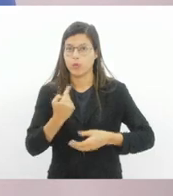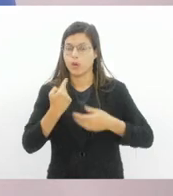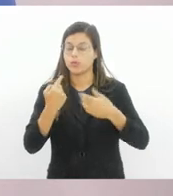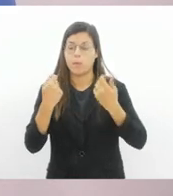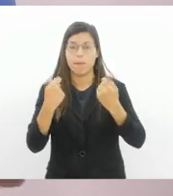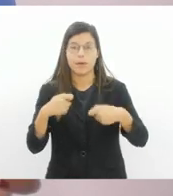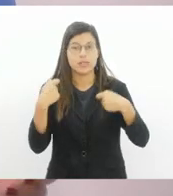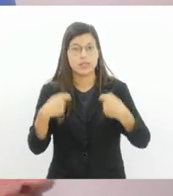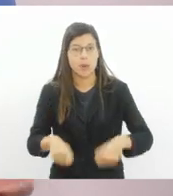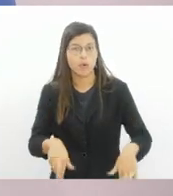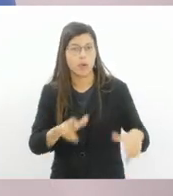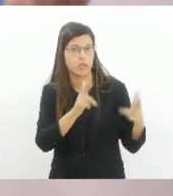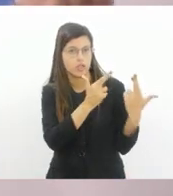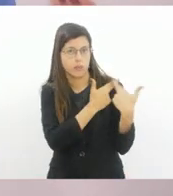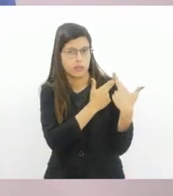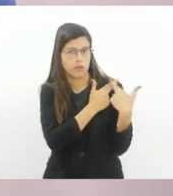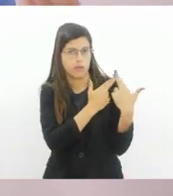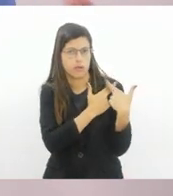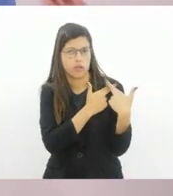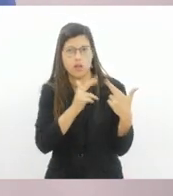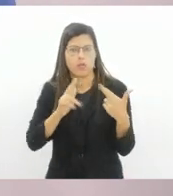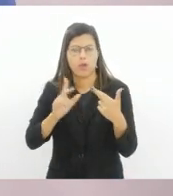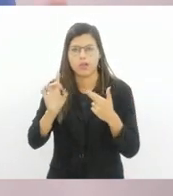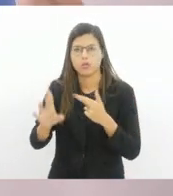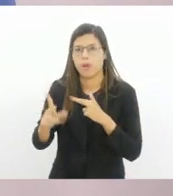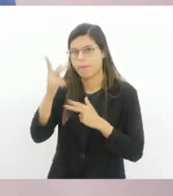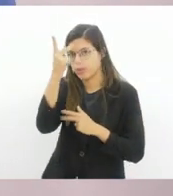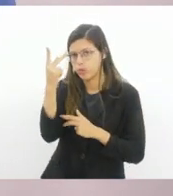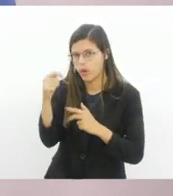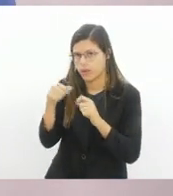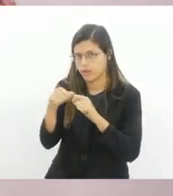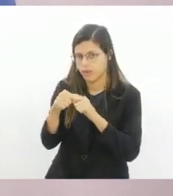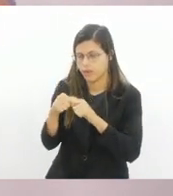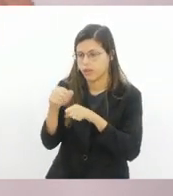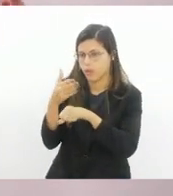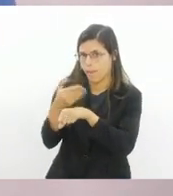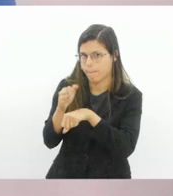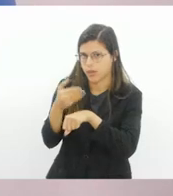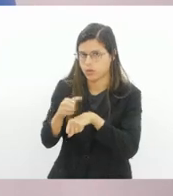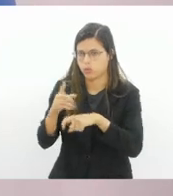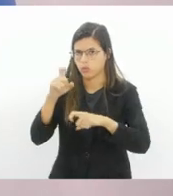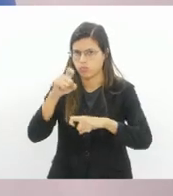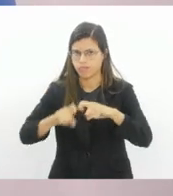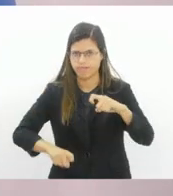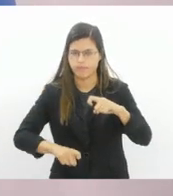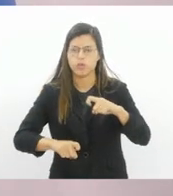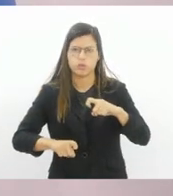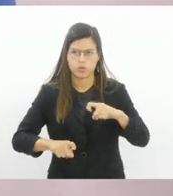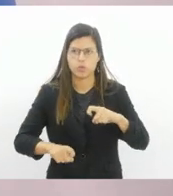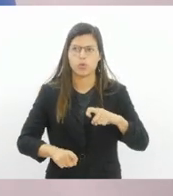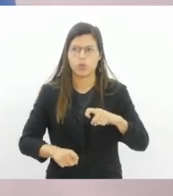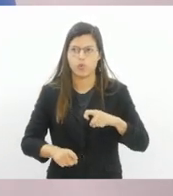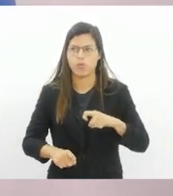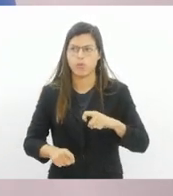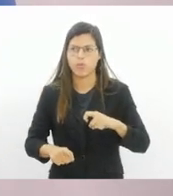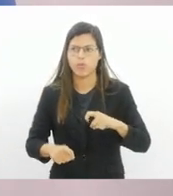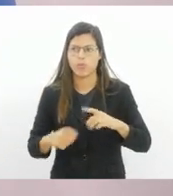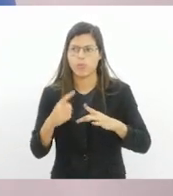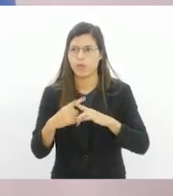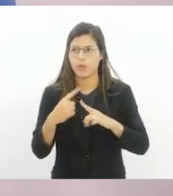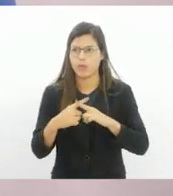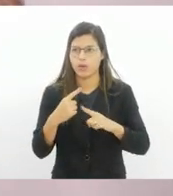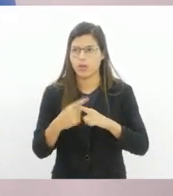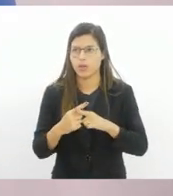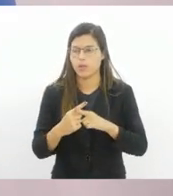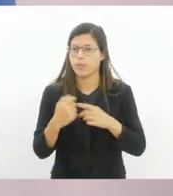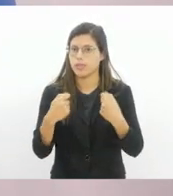precisa responsabilizar não só o autor do estupro de maneira concreta, porque não dá para dizer para toda